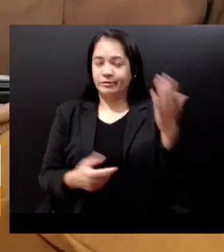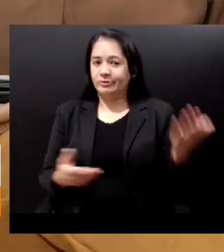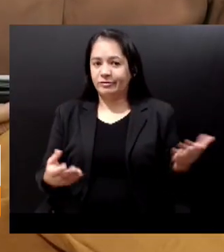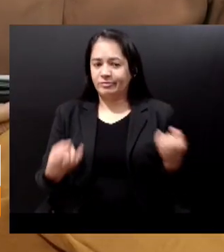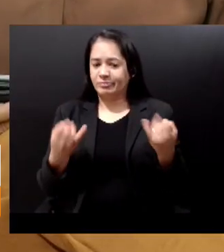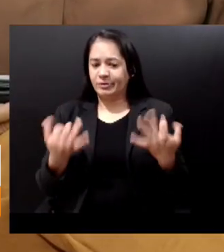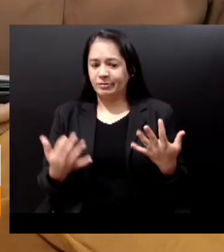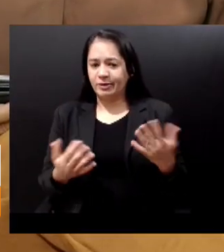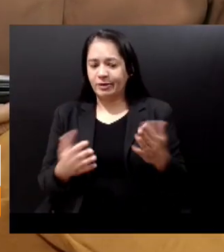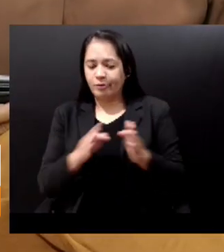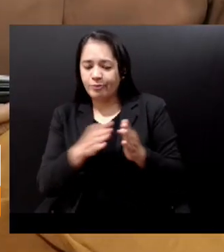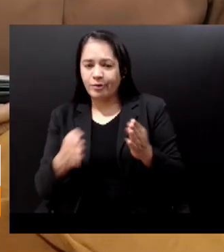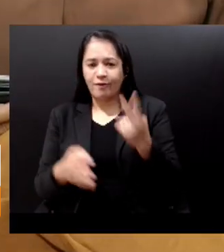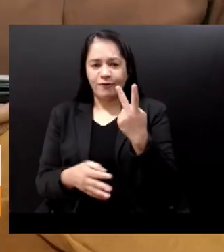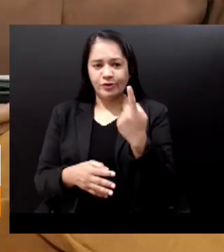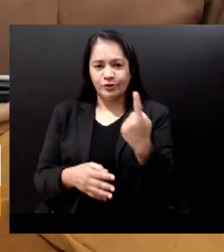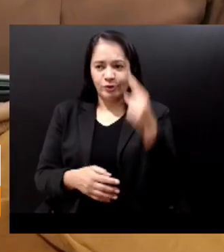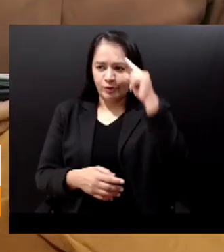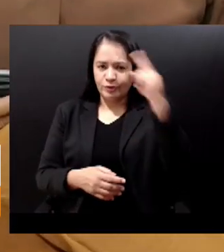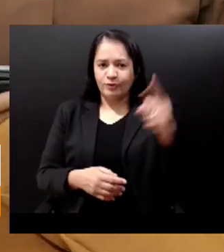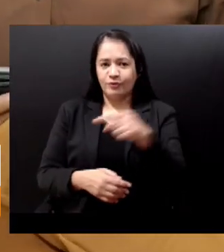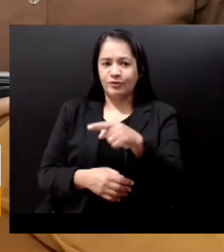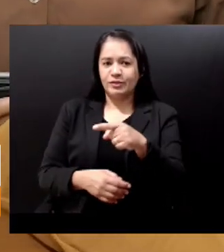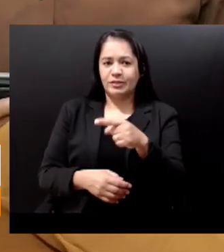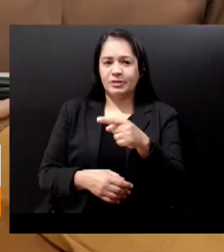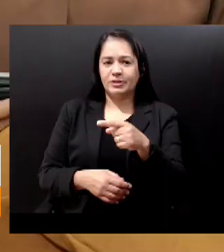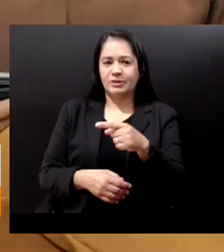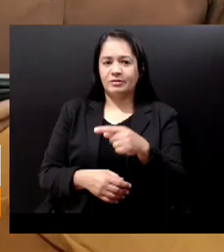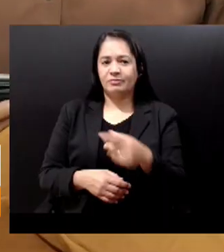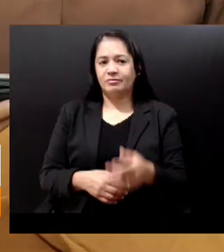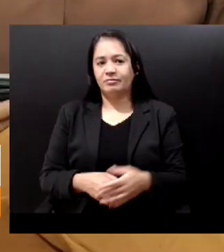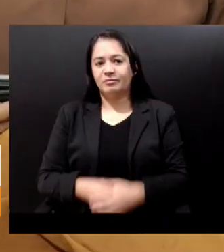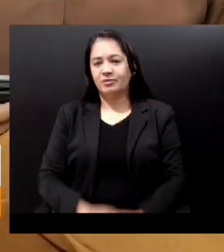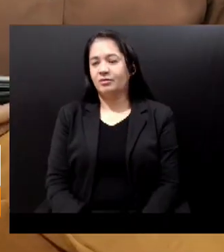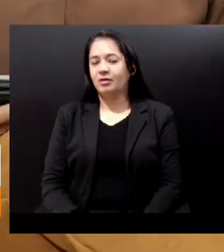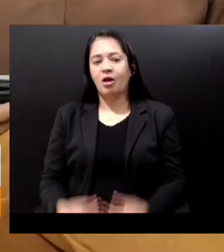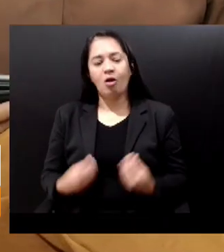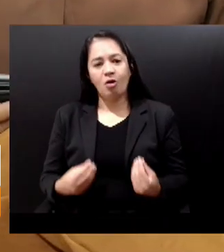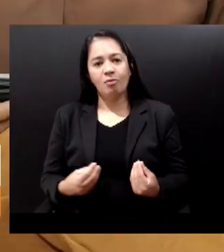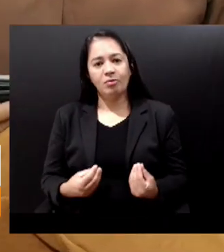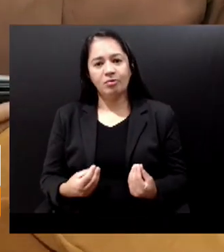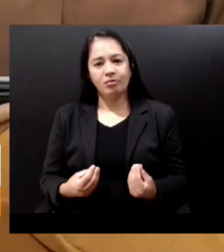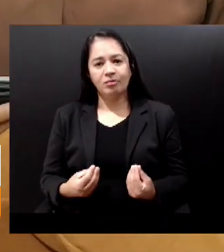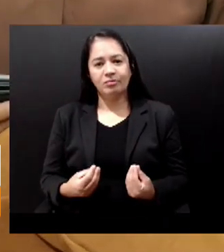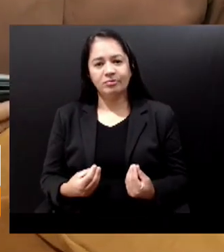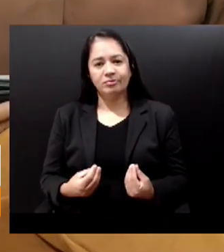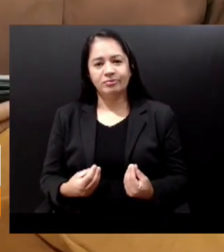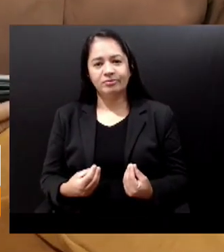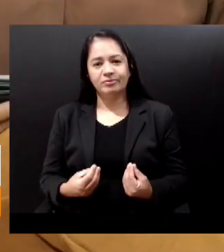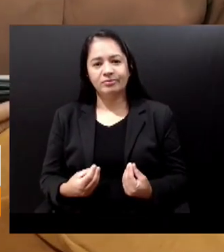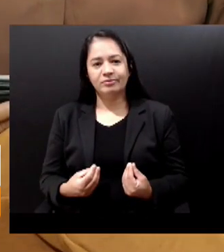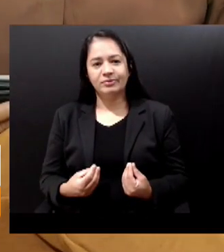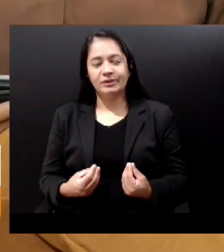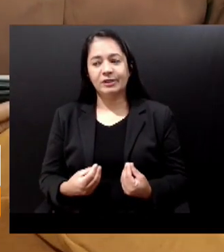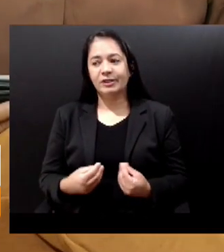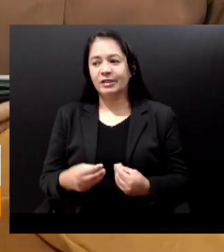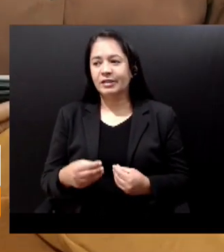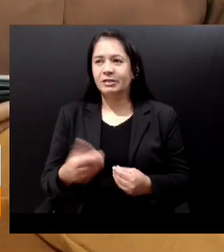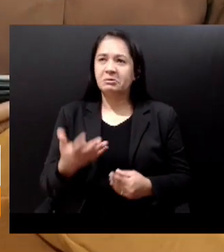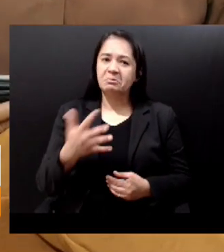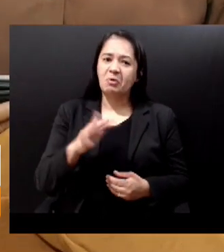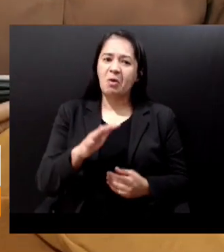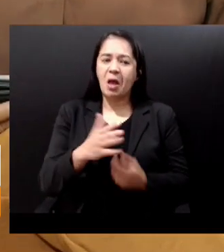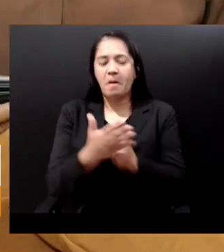com 21, se você fizer 20 não consegue, se você fizer É, 21 consegue. exatamente, É. isso. Eu acho que eles pegam uma média aí de 2, 3